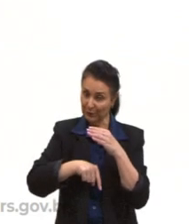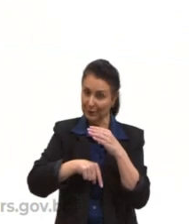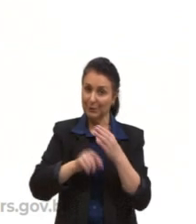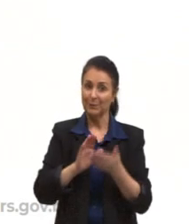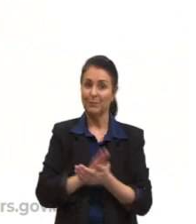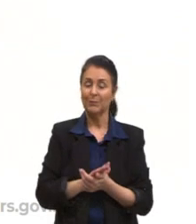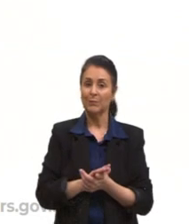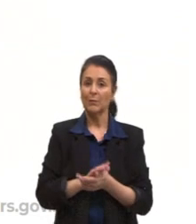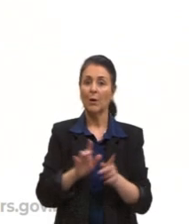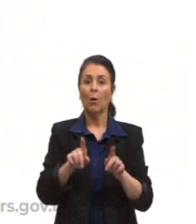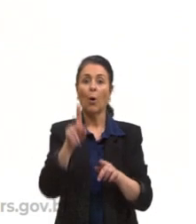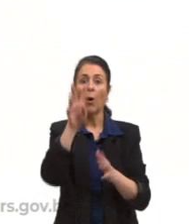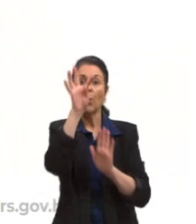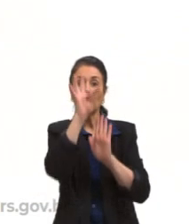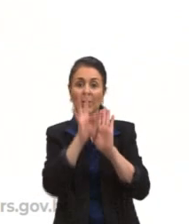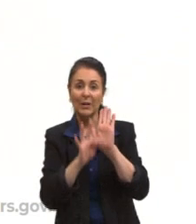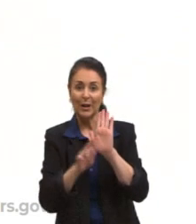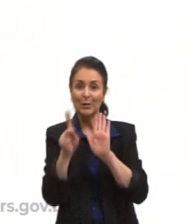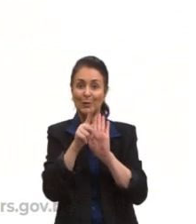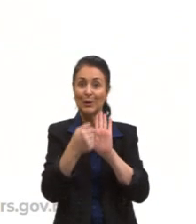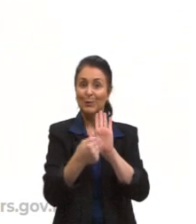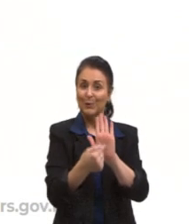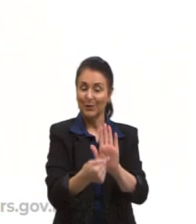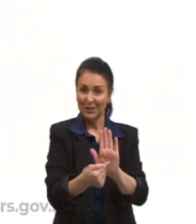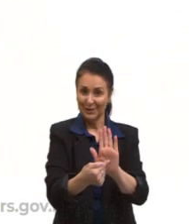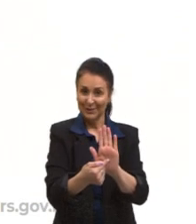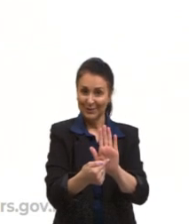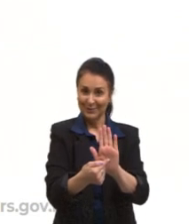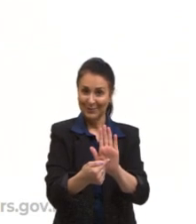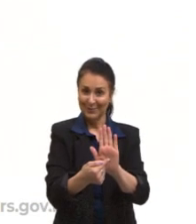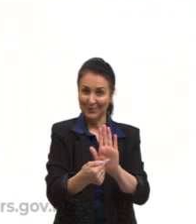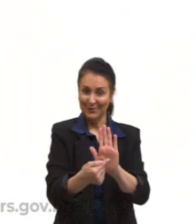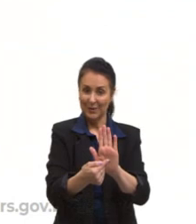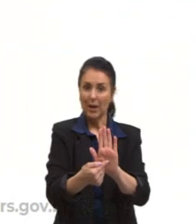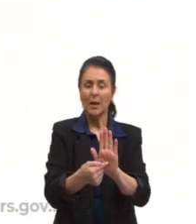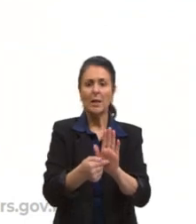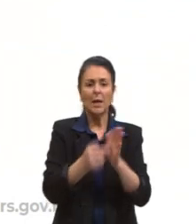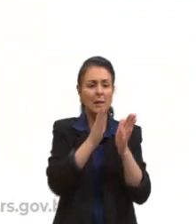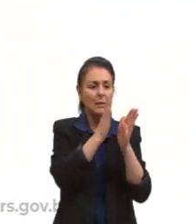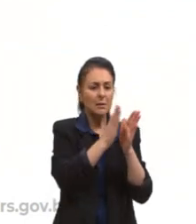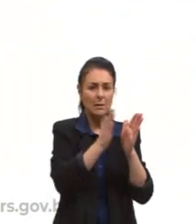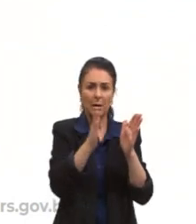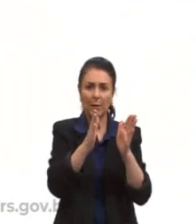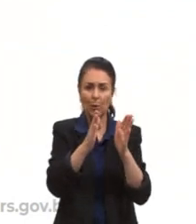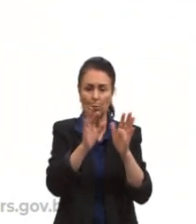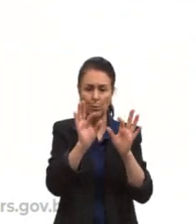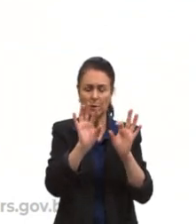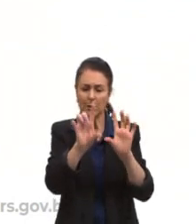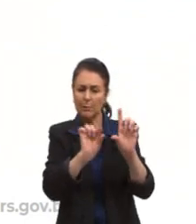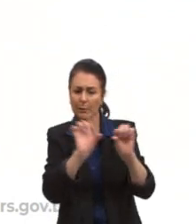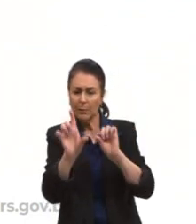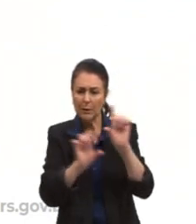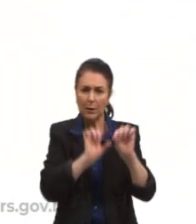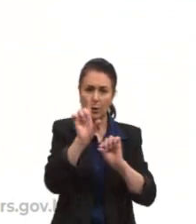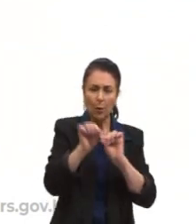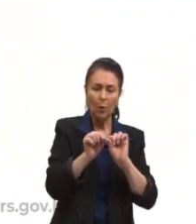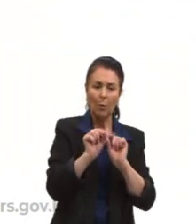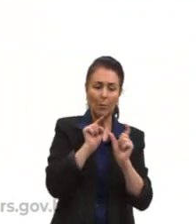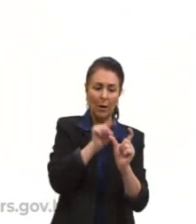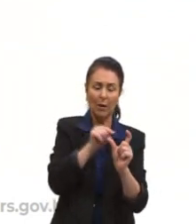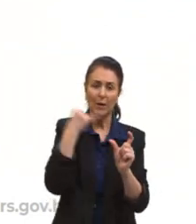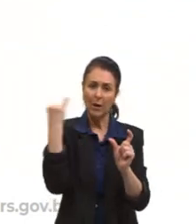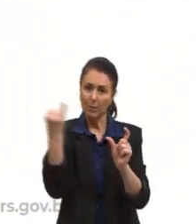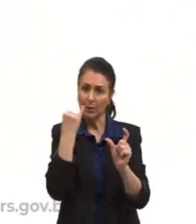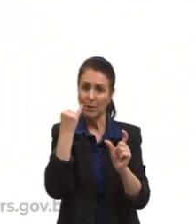e no mesmo texto que eu falei para vocês ali os que me querem e eu separei várias palavras destaque várias palavras que são super